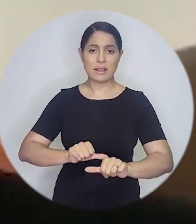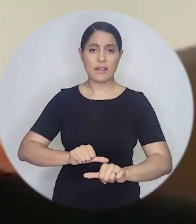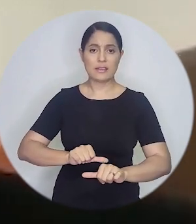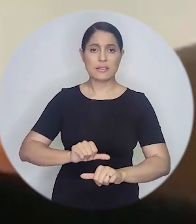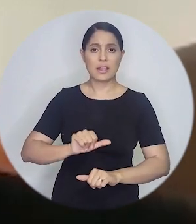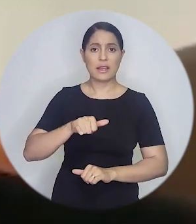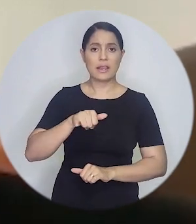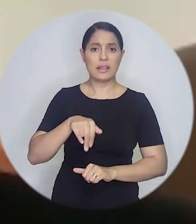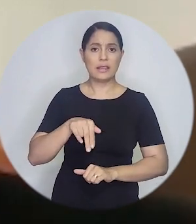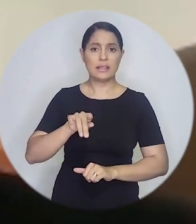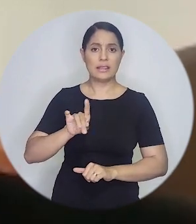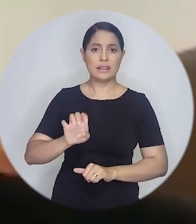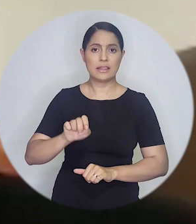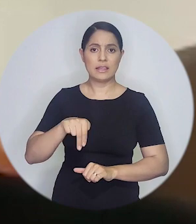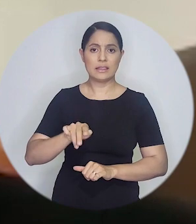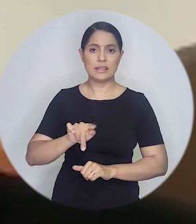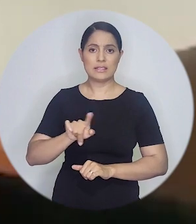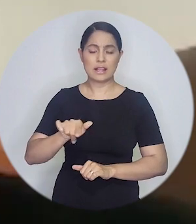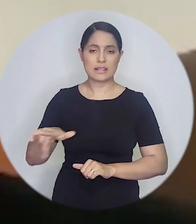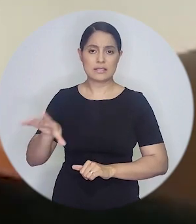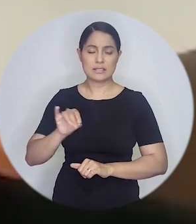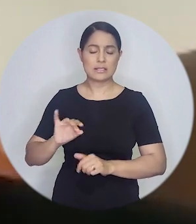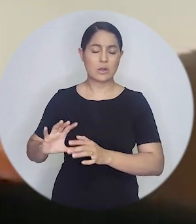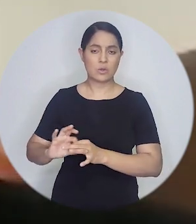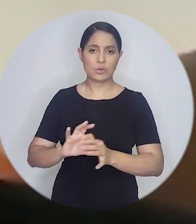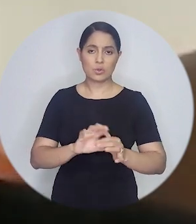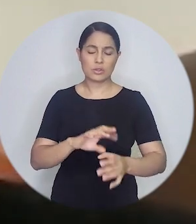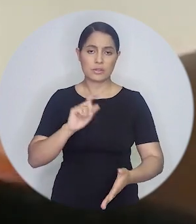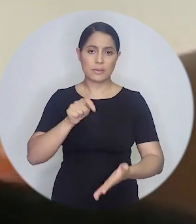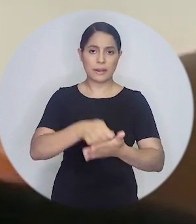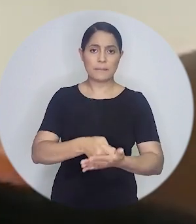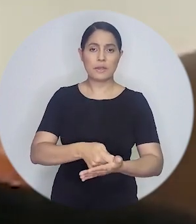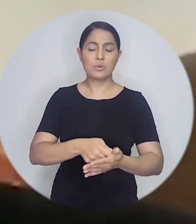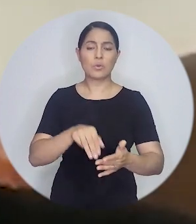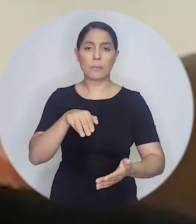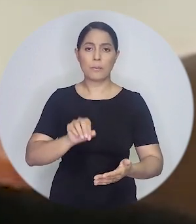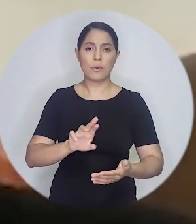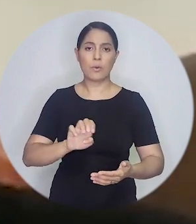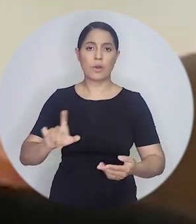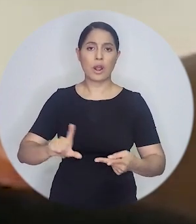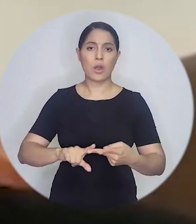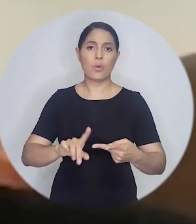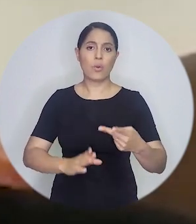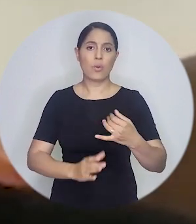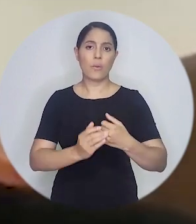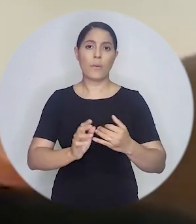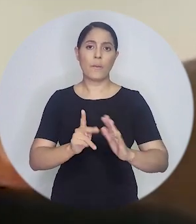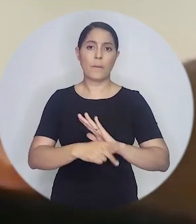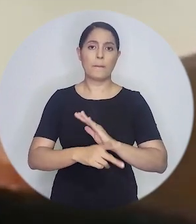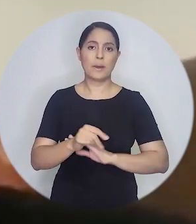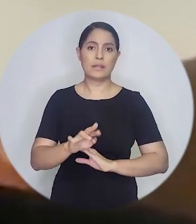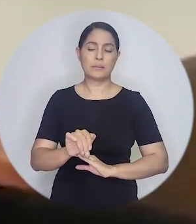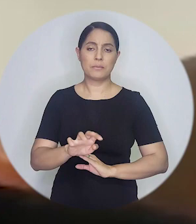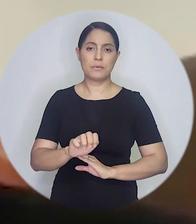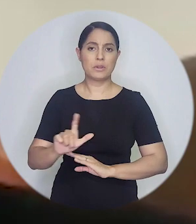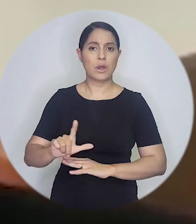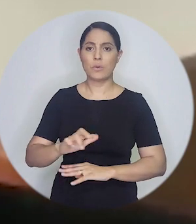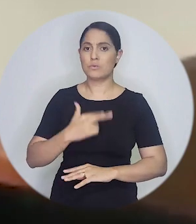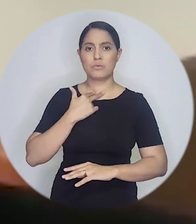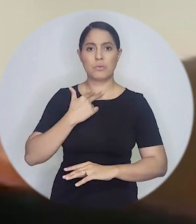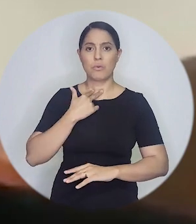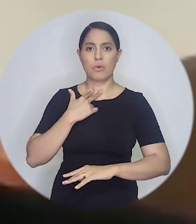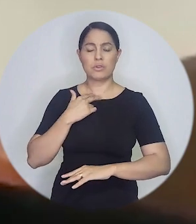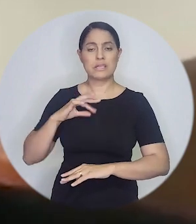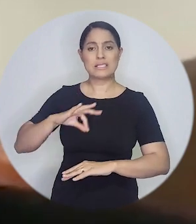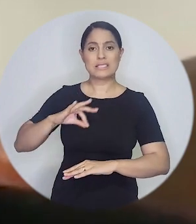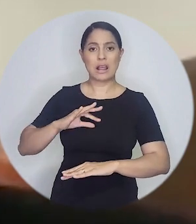parâmetro utilizado para fim de fixação de dano moral ou dano extrapatrimonial não deve ser